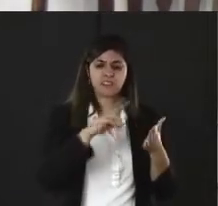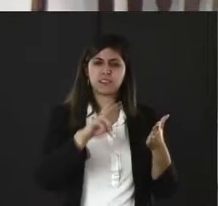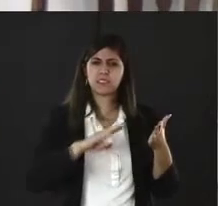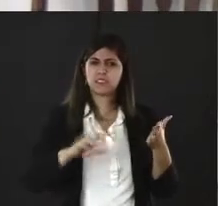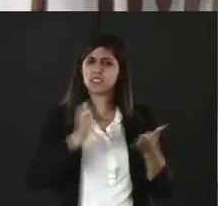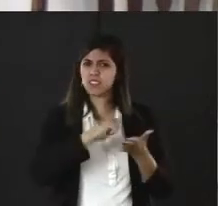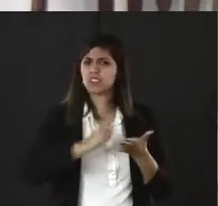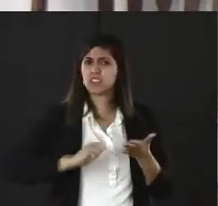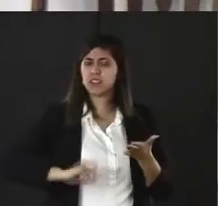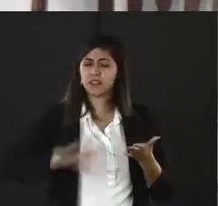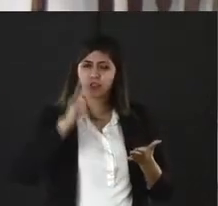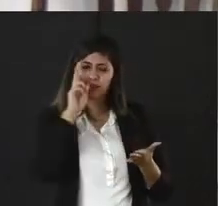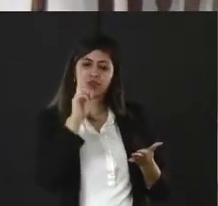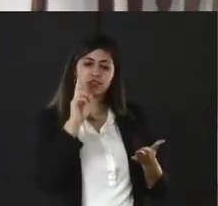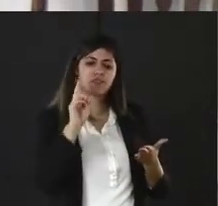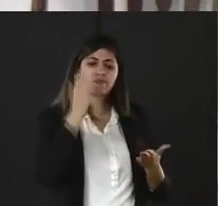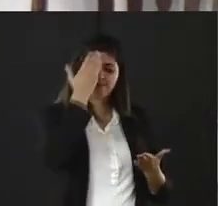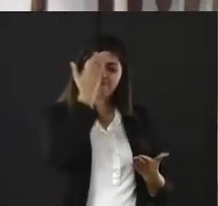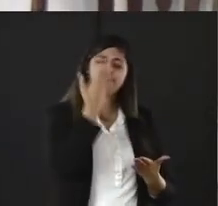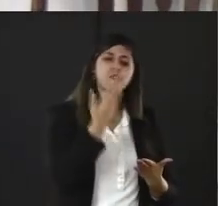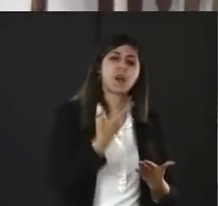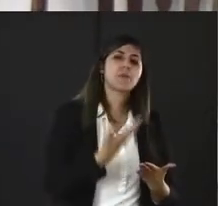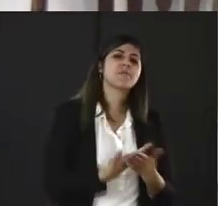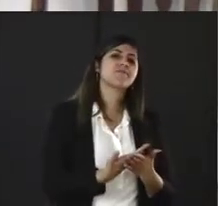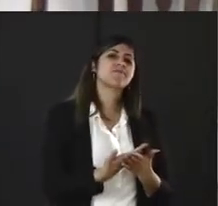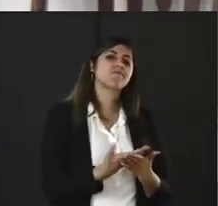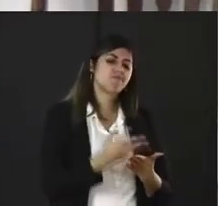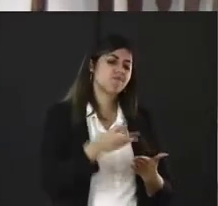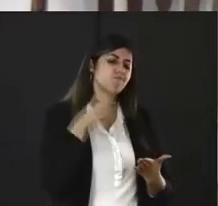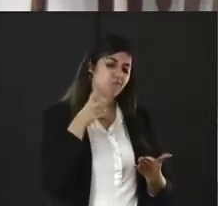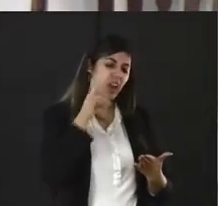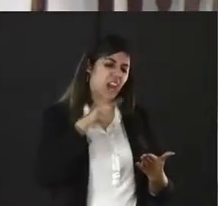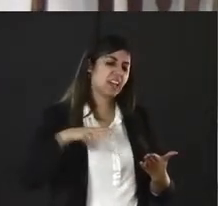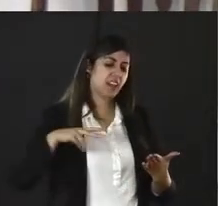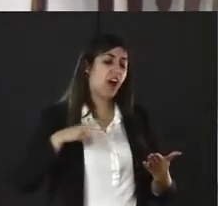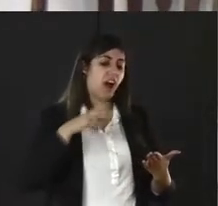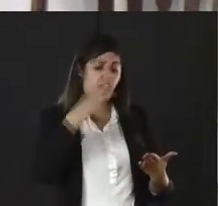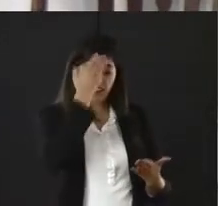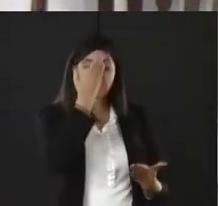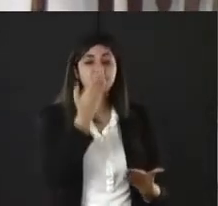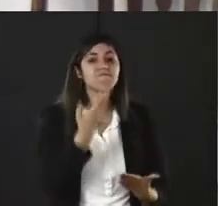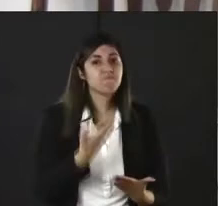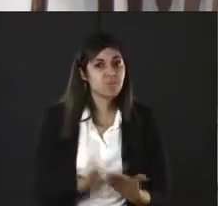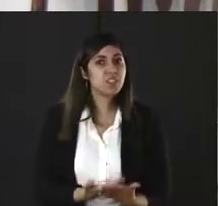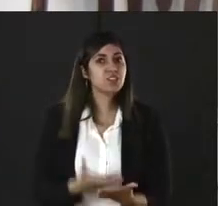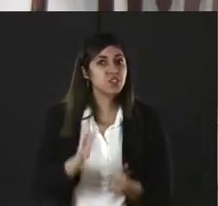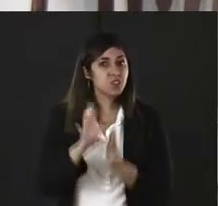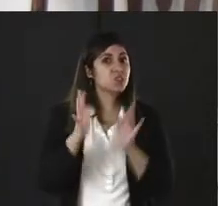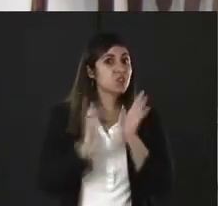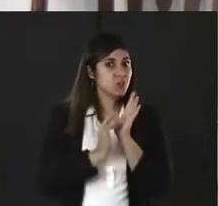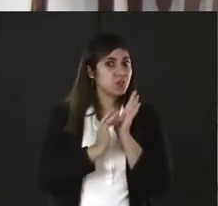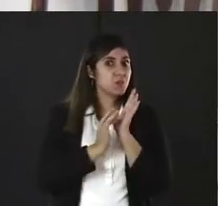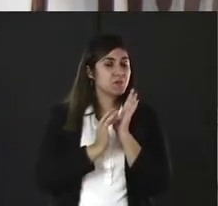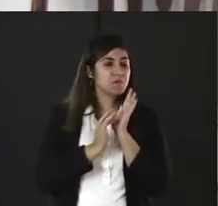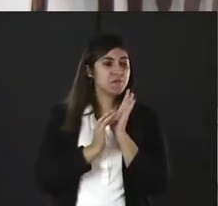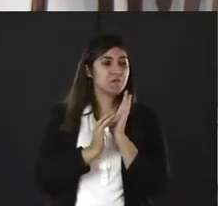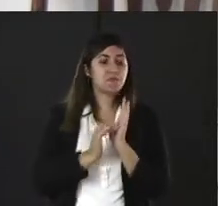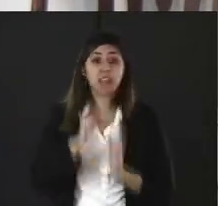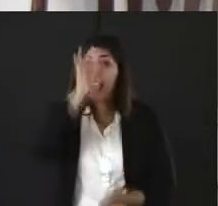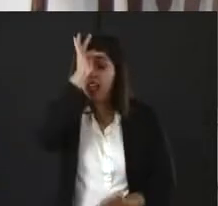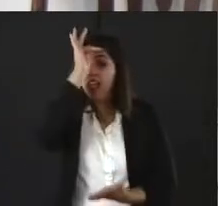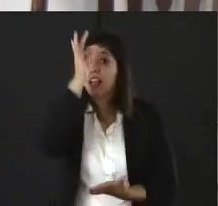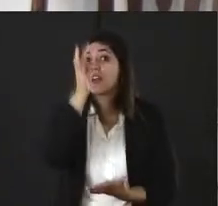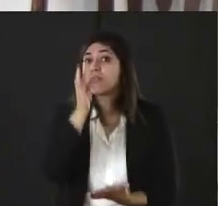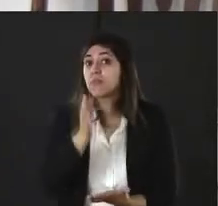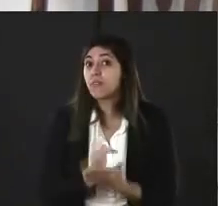que visem e que soubessem crecen é importante pensar que neste momento a fé